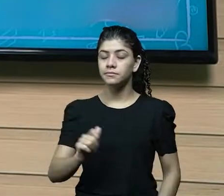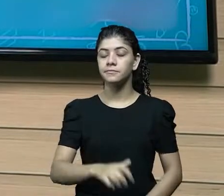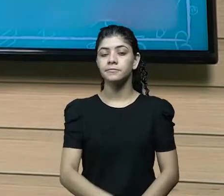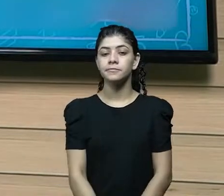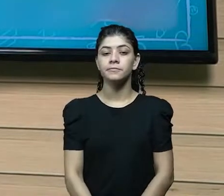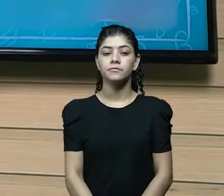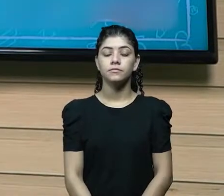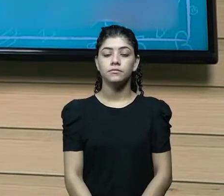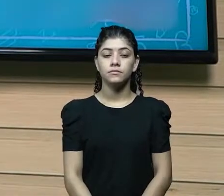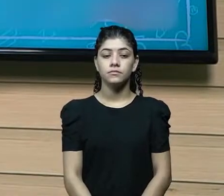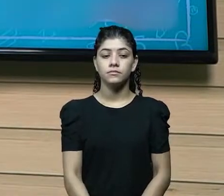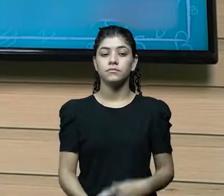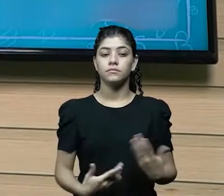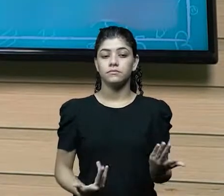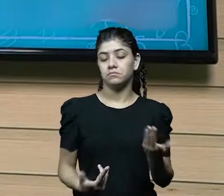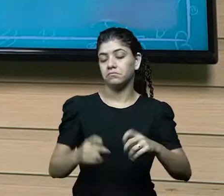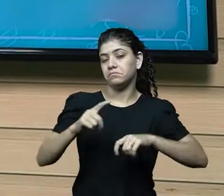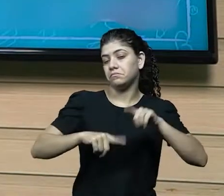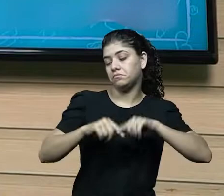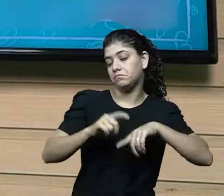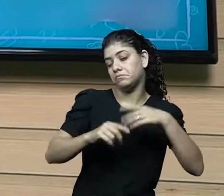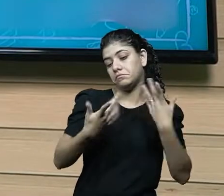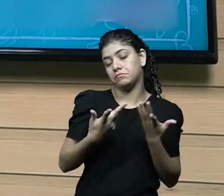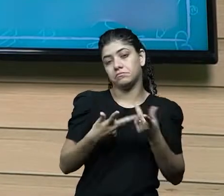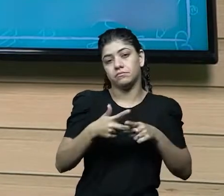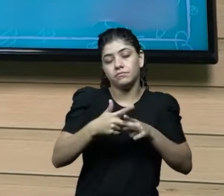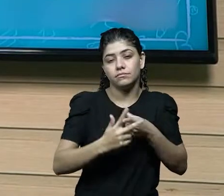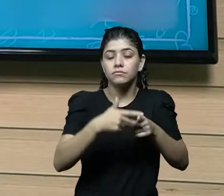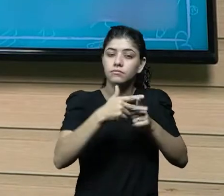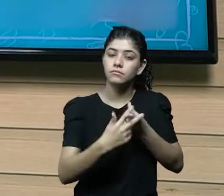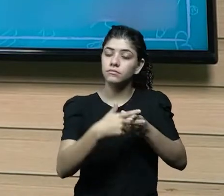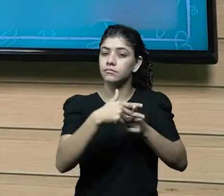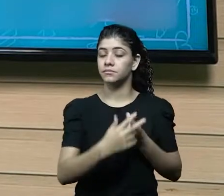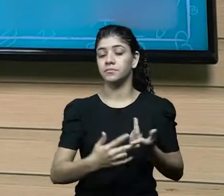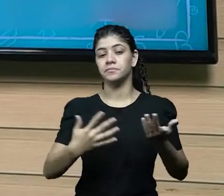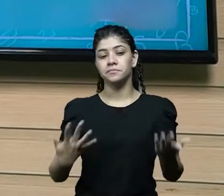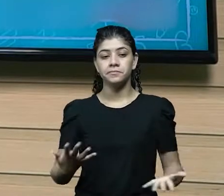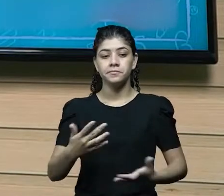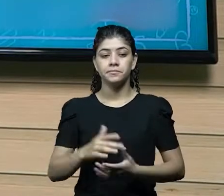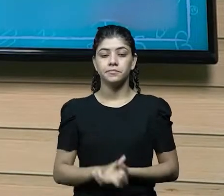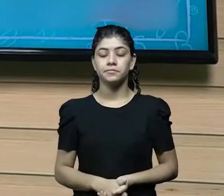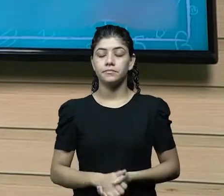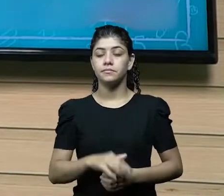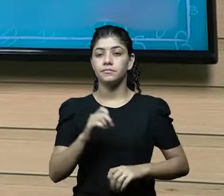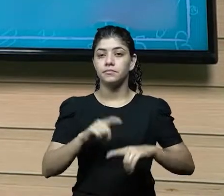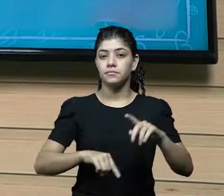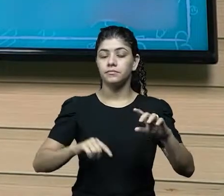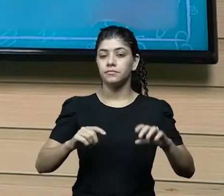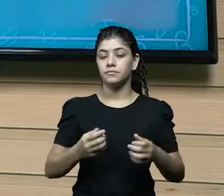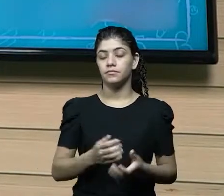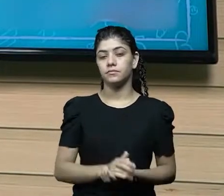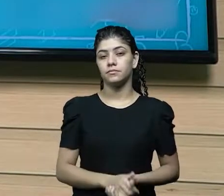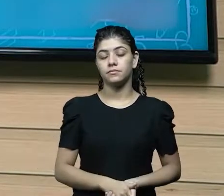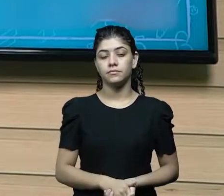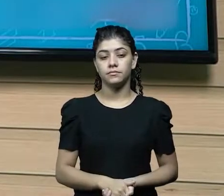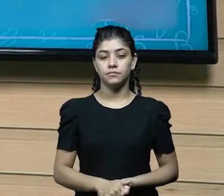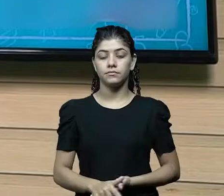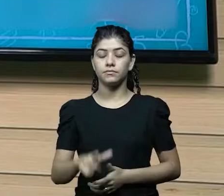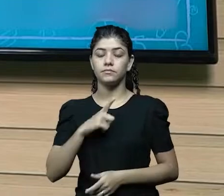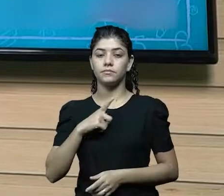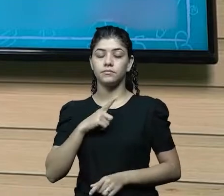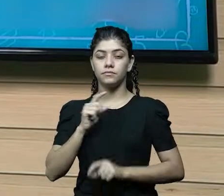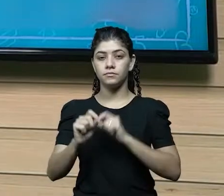mensurável. Pode ser uma peça, uma ferramenta, tá? Parte de um maquinário. Então, aqui nós